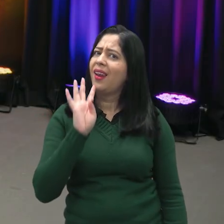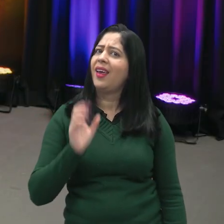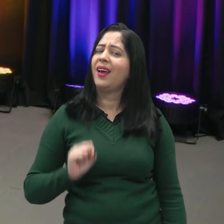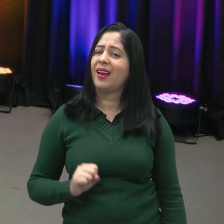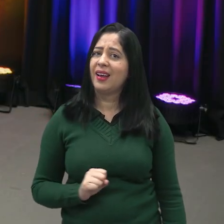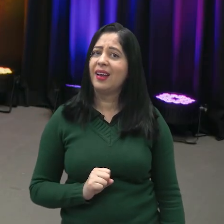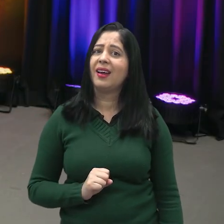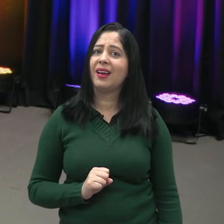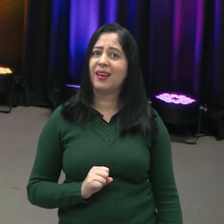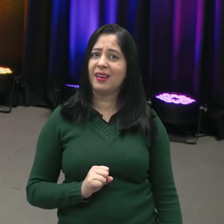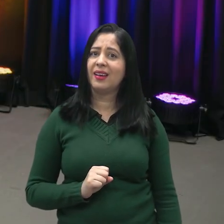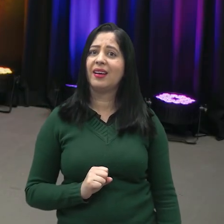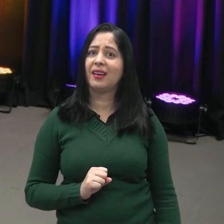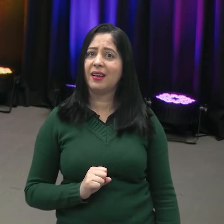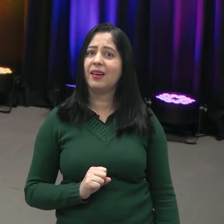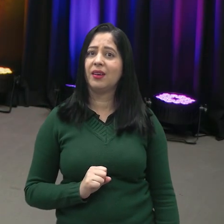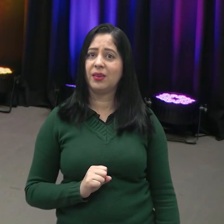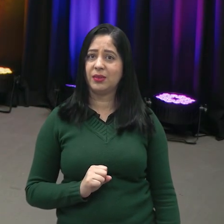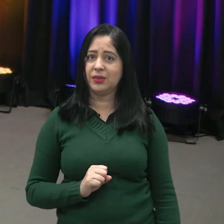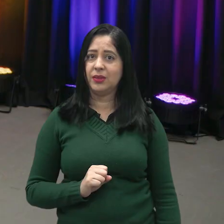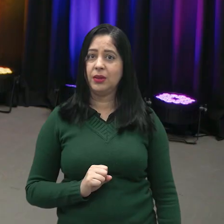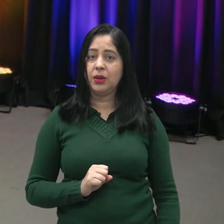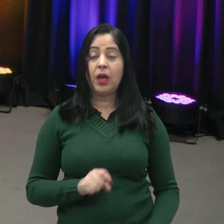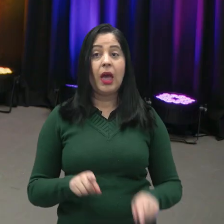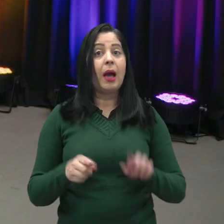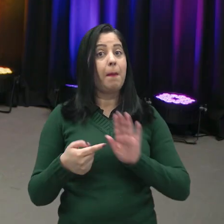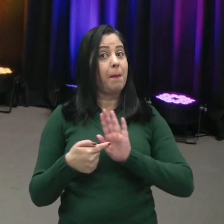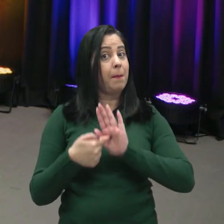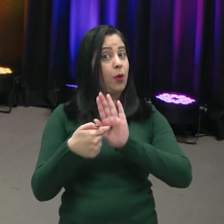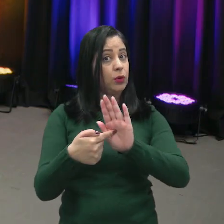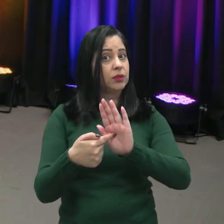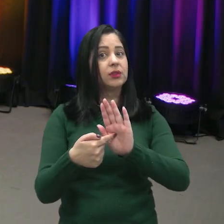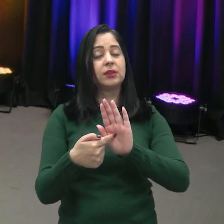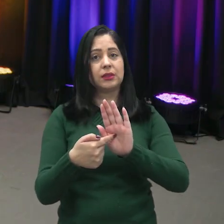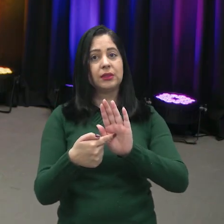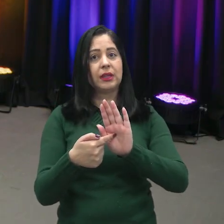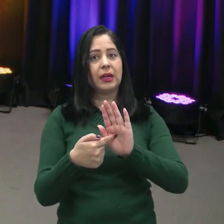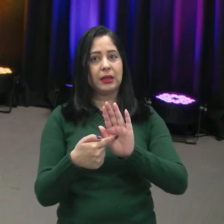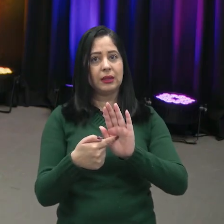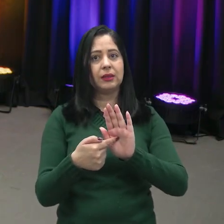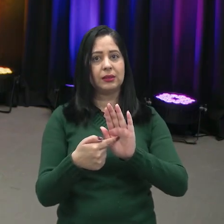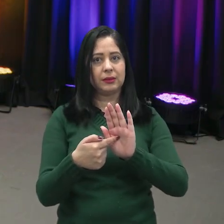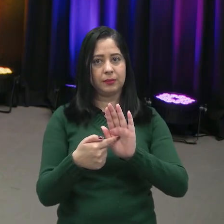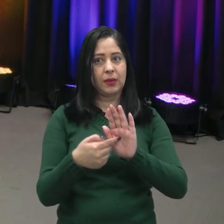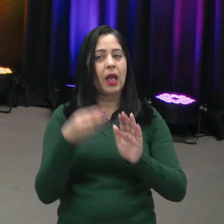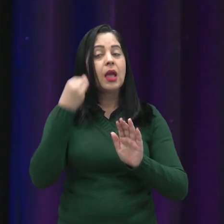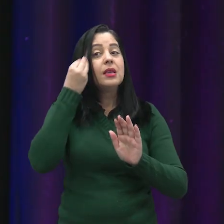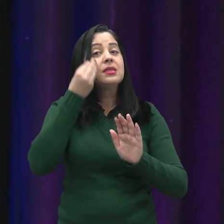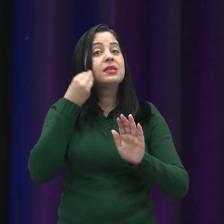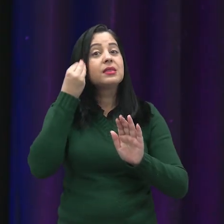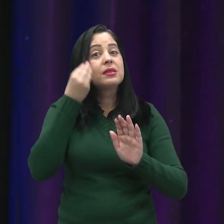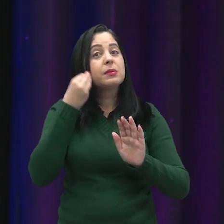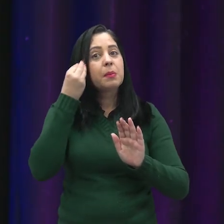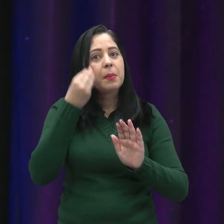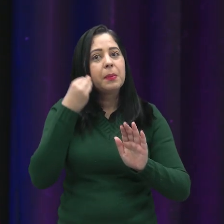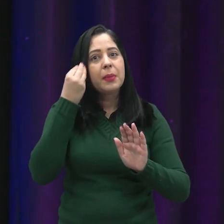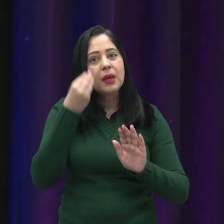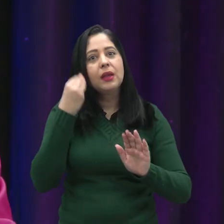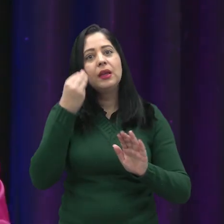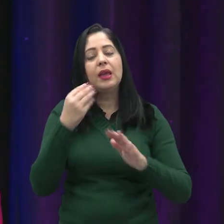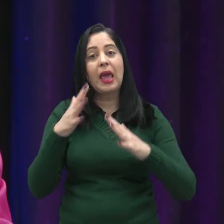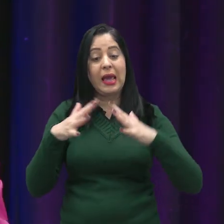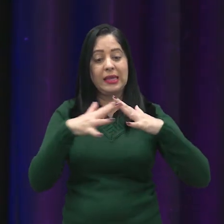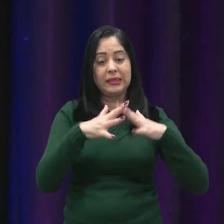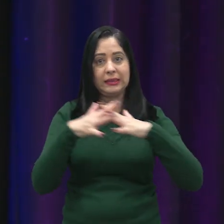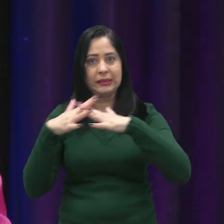como seria trazer essa experiência, né, das lutas para a nossa realidade, é algo que acontece, então a gente realmente tem